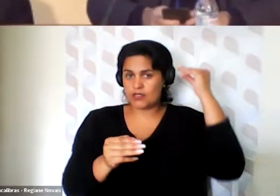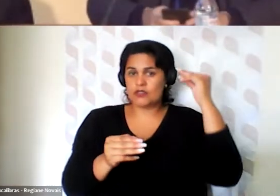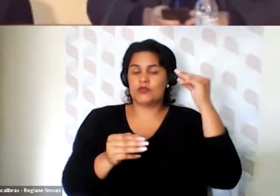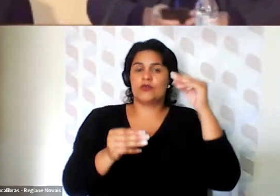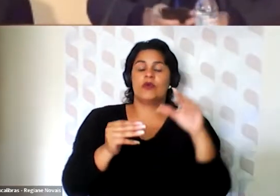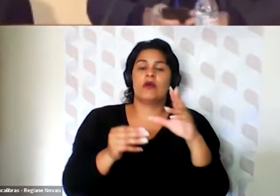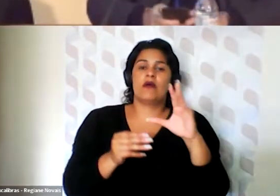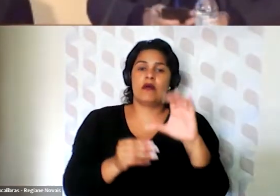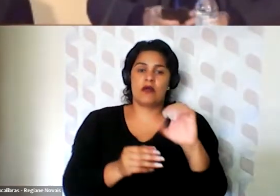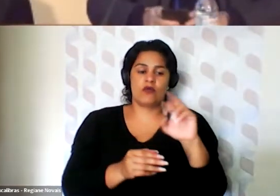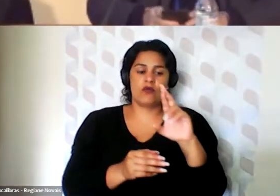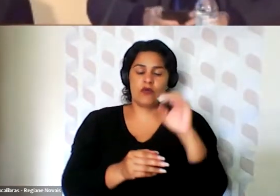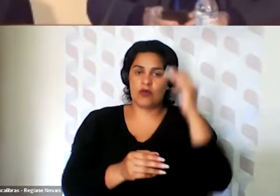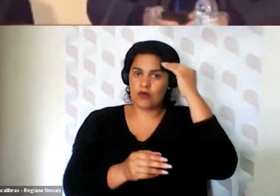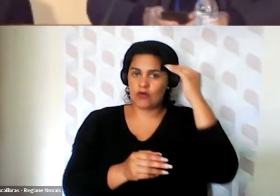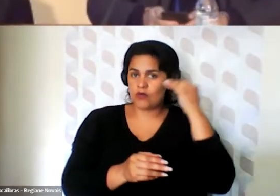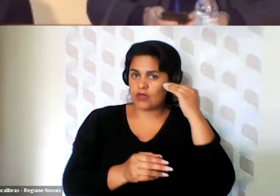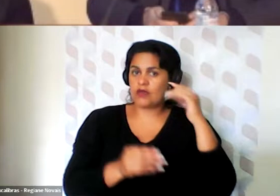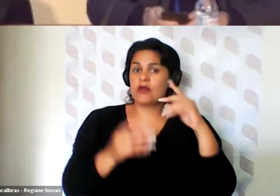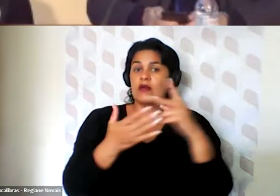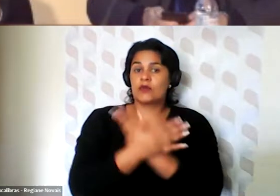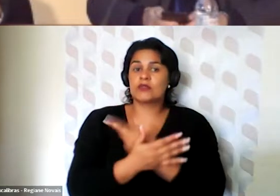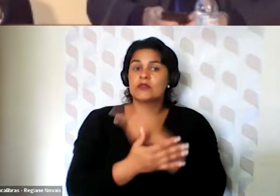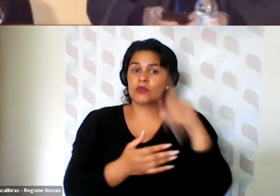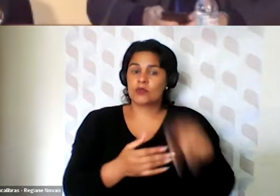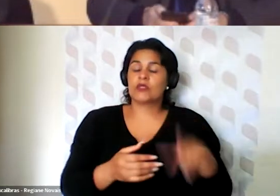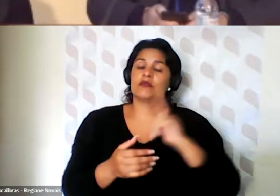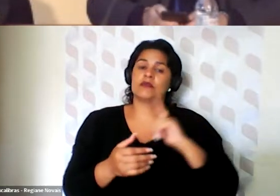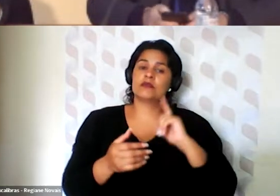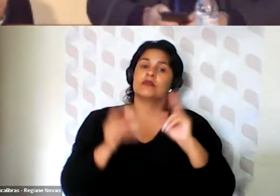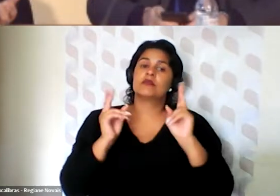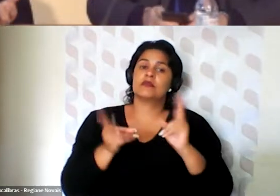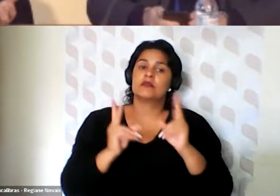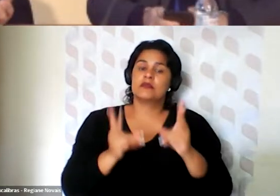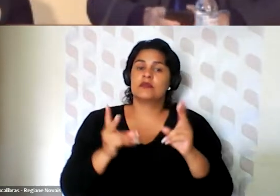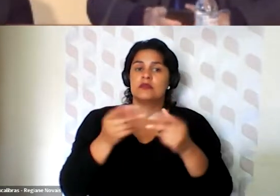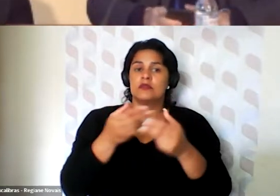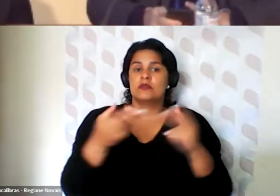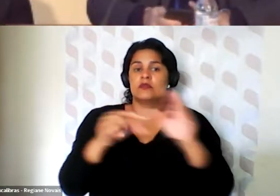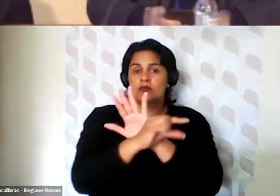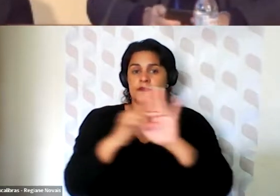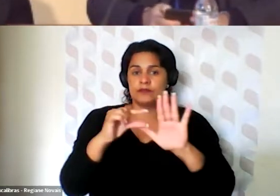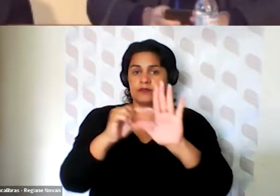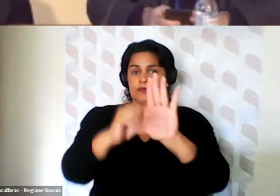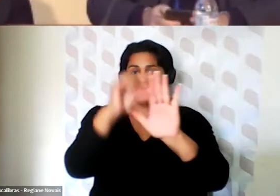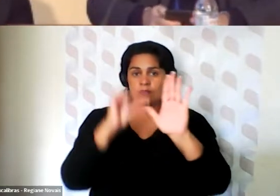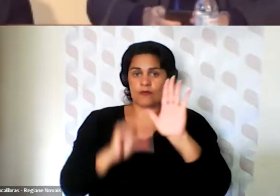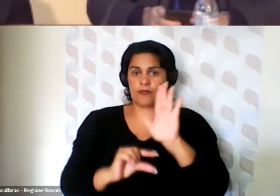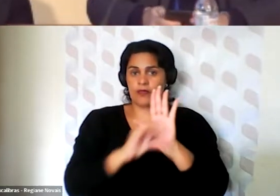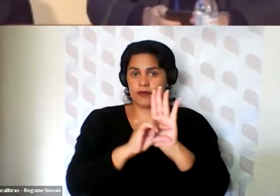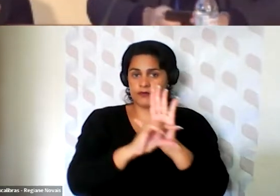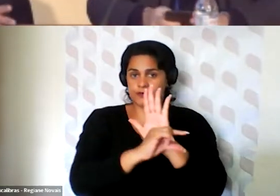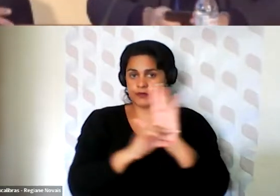um clube de discussão de políticas públicas, de tentar encontrar quais são as melhores práticas e tentar difundir essas melhores